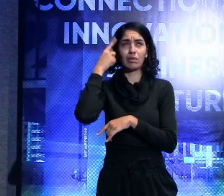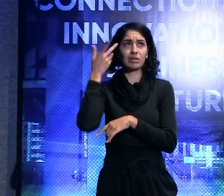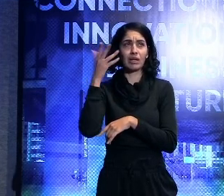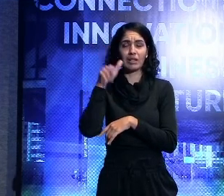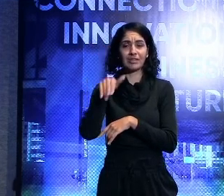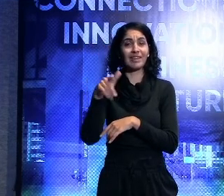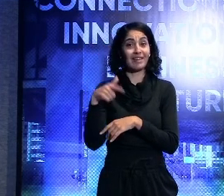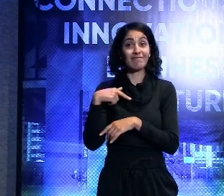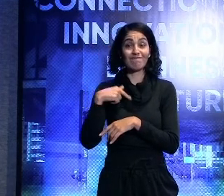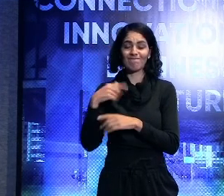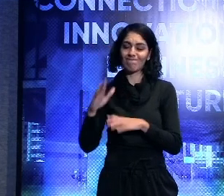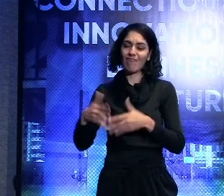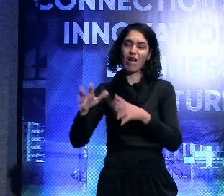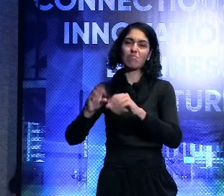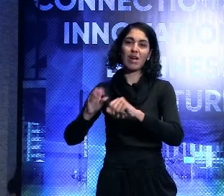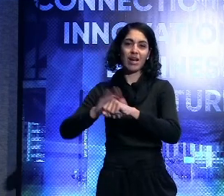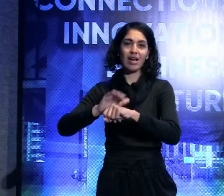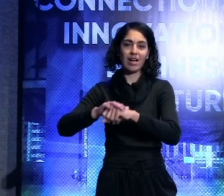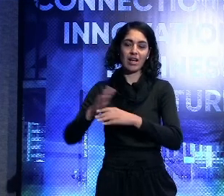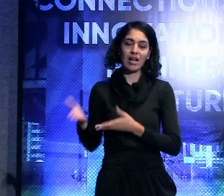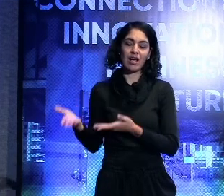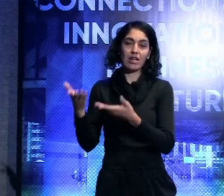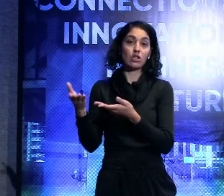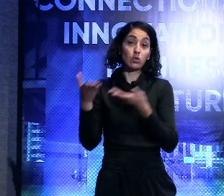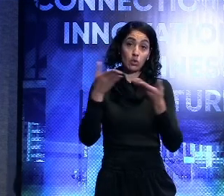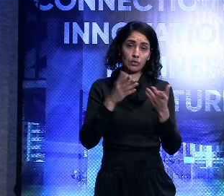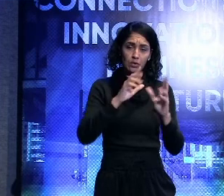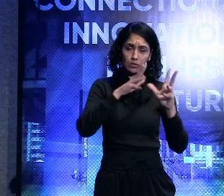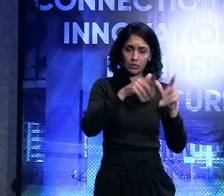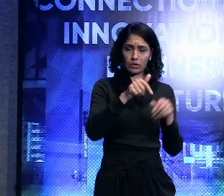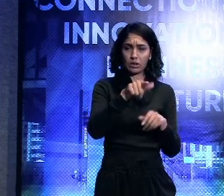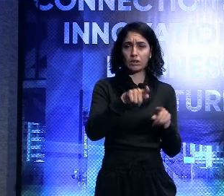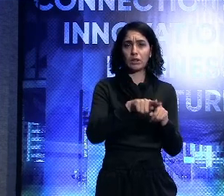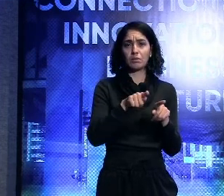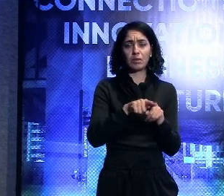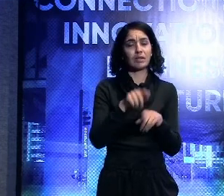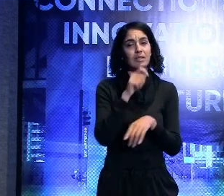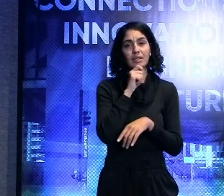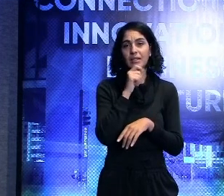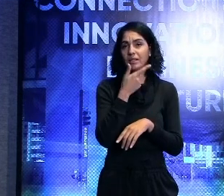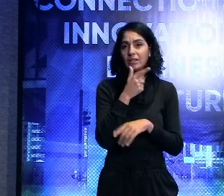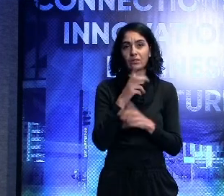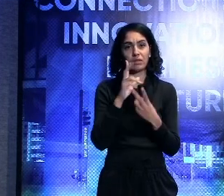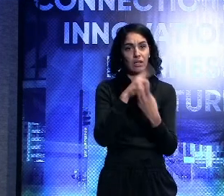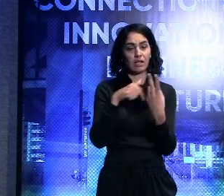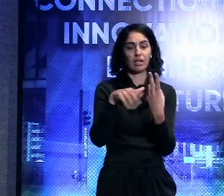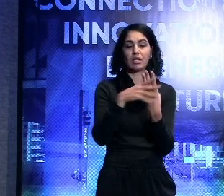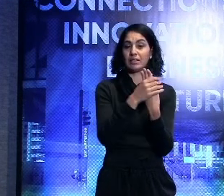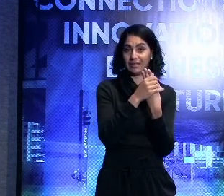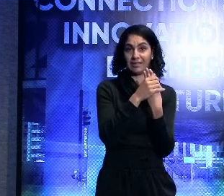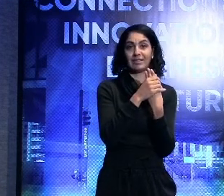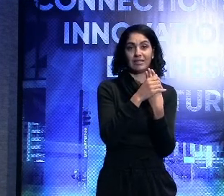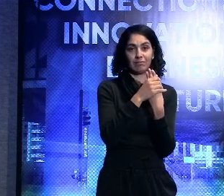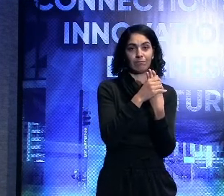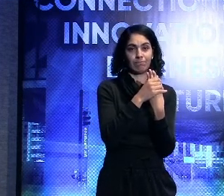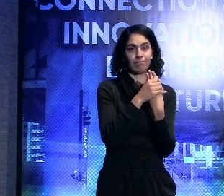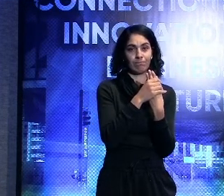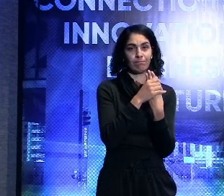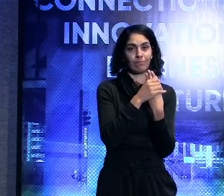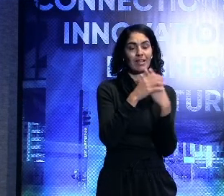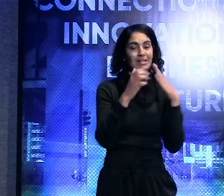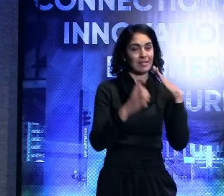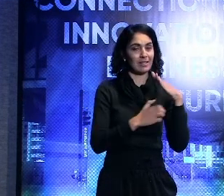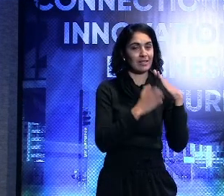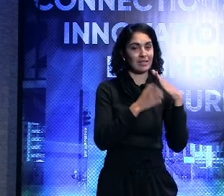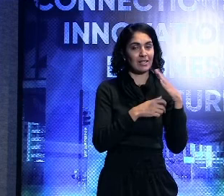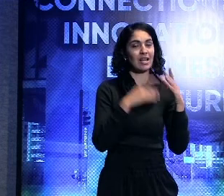ter. Então, inclusive, convidamos vocês, todos que estão aqui, que ainda não têm essa tríade na empresa, fomentem que isso aconteça, porque isso vai